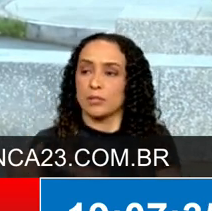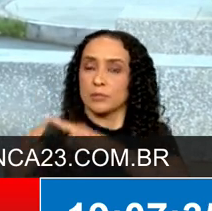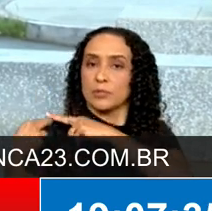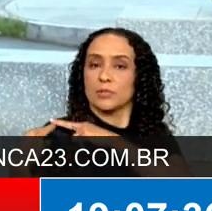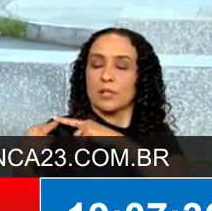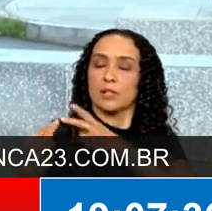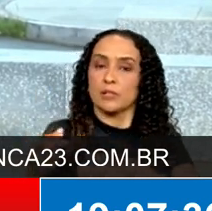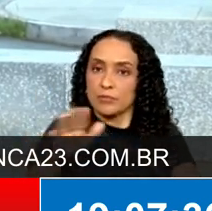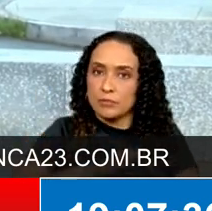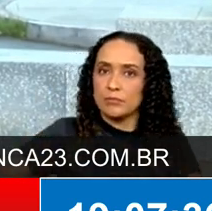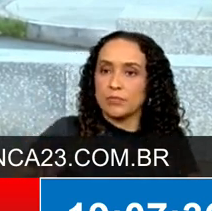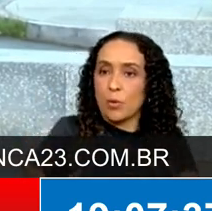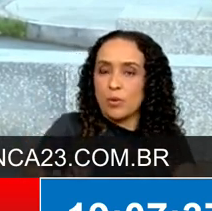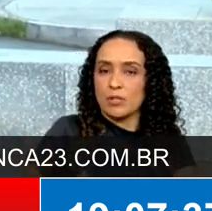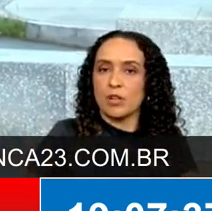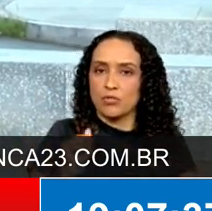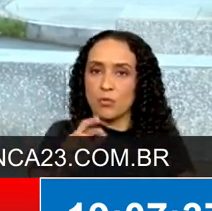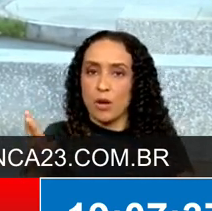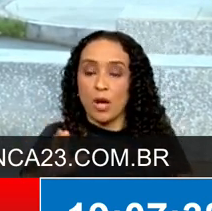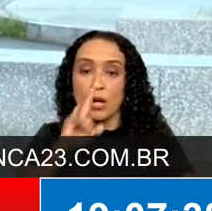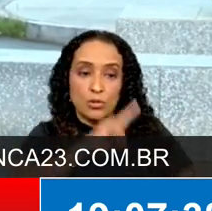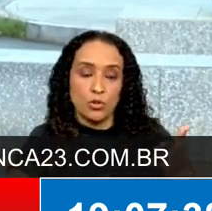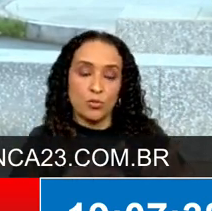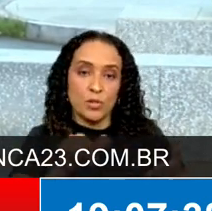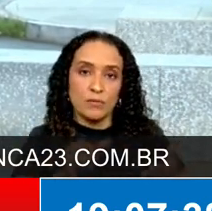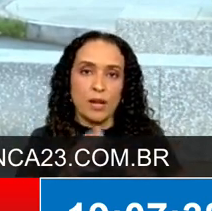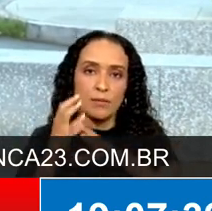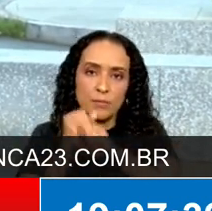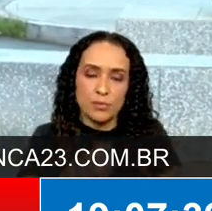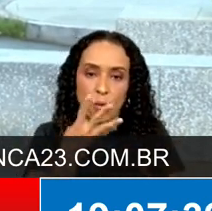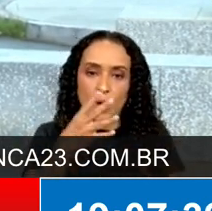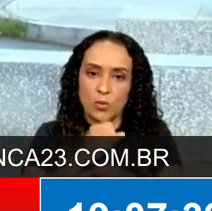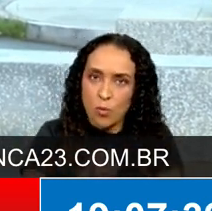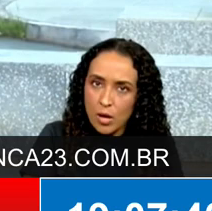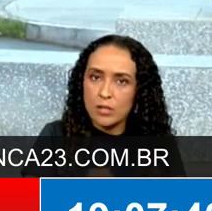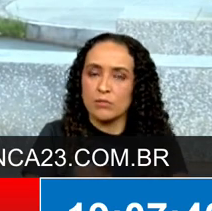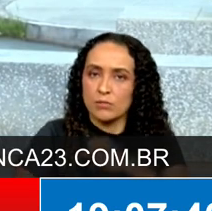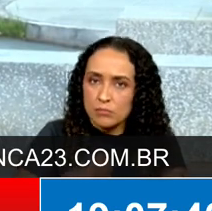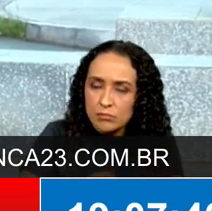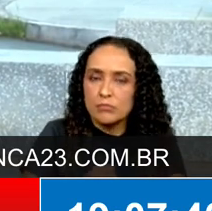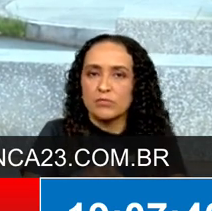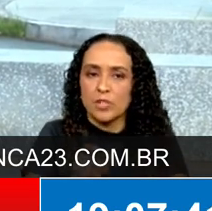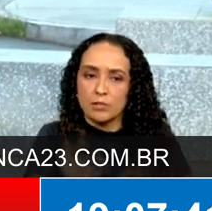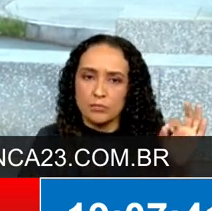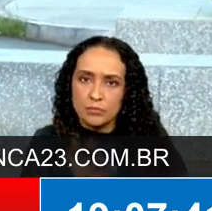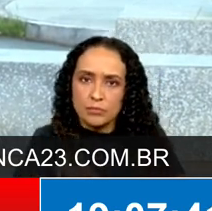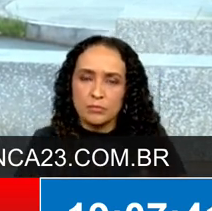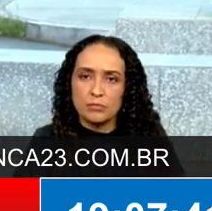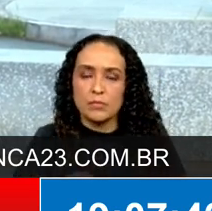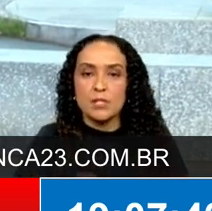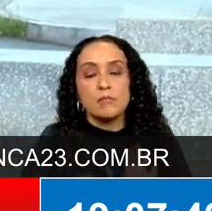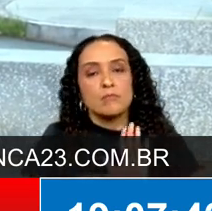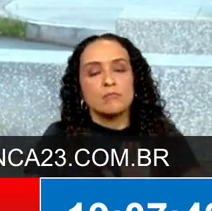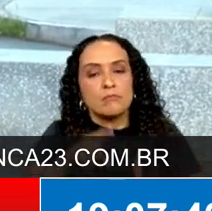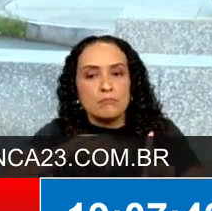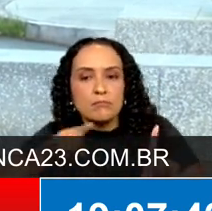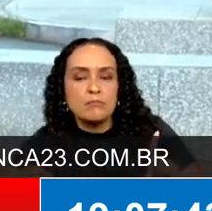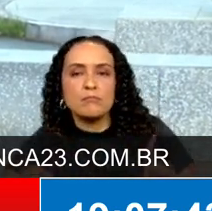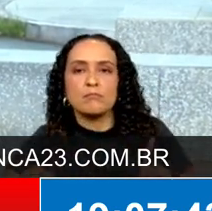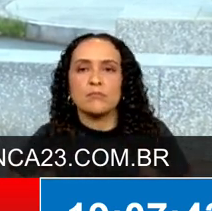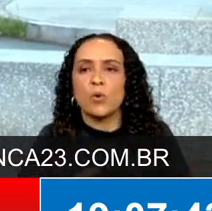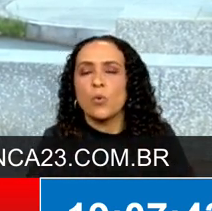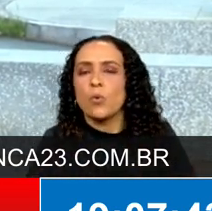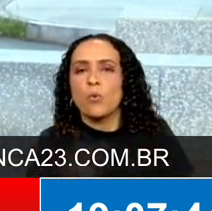da Qualidade do Ar. O documento será atualizado a cada 4 anos e estabelecerá padrões de qualidade do ar e de controle das fontes